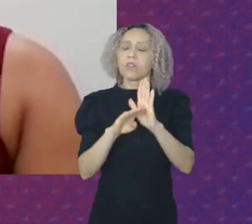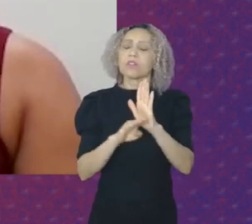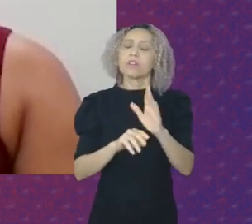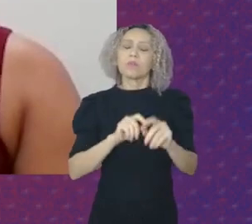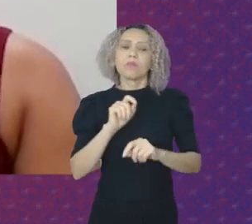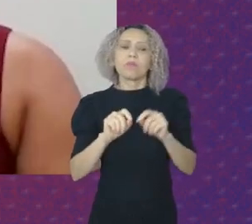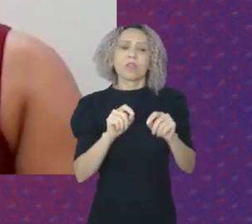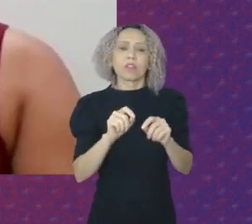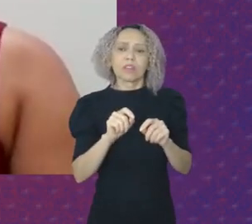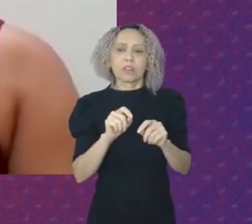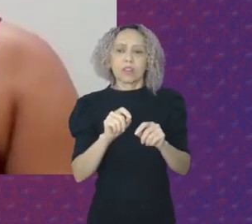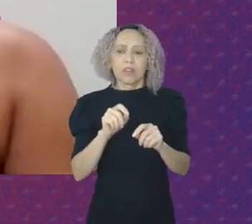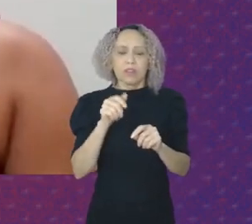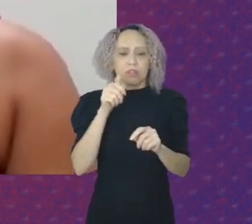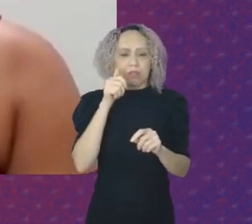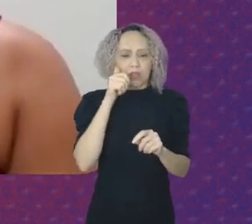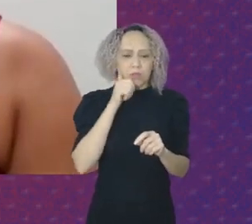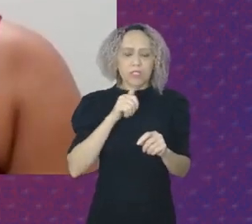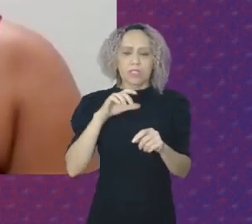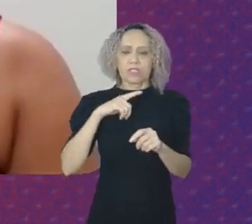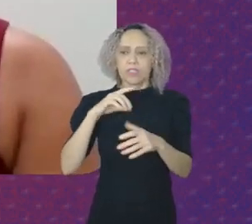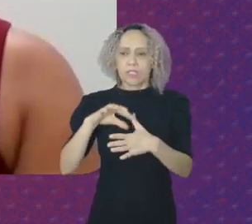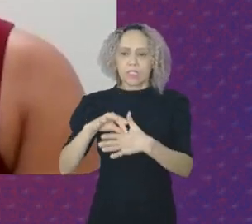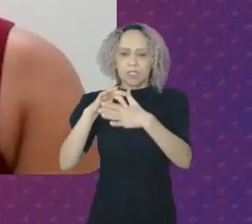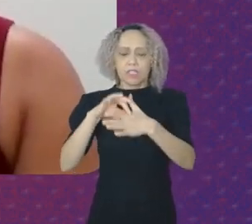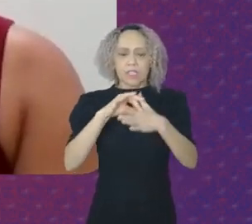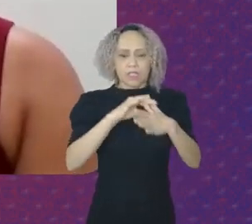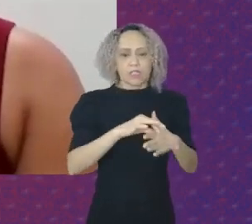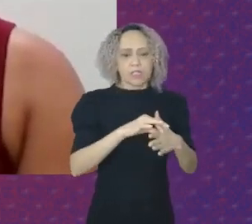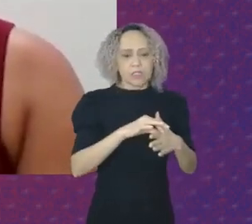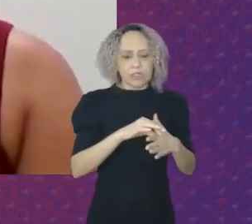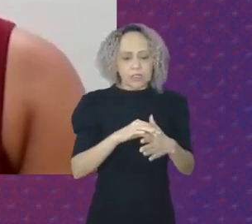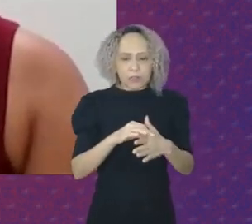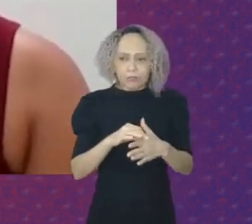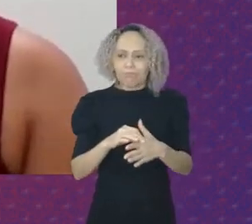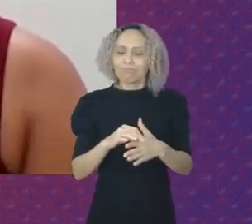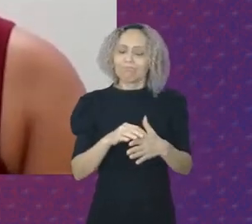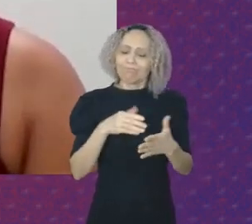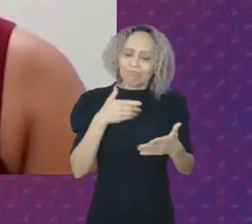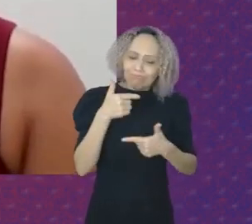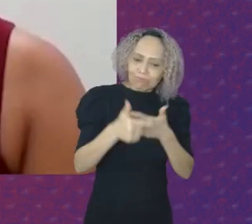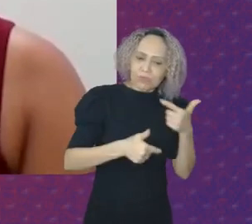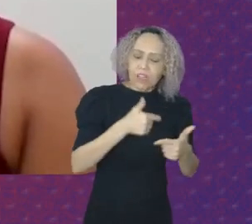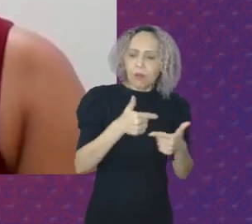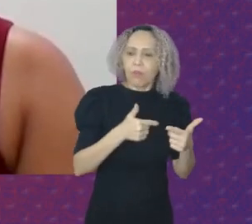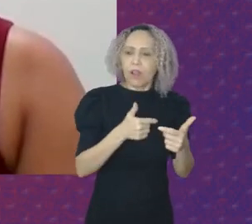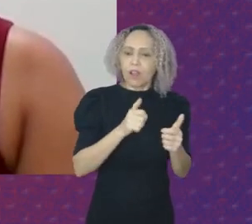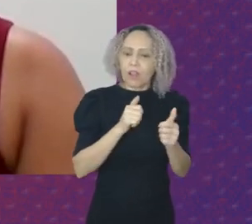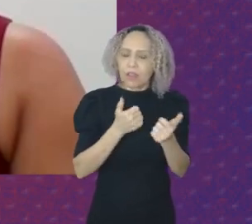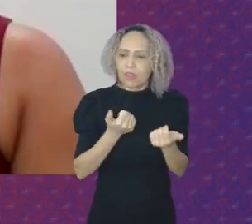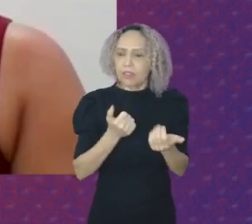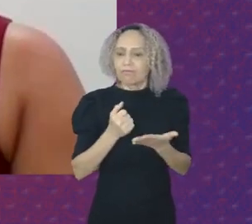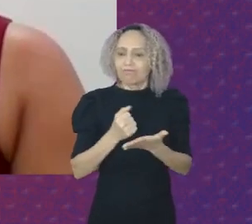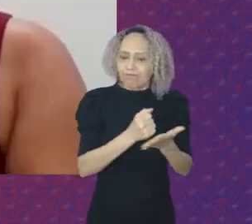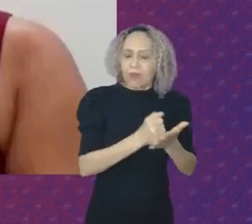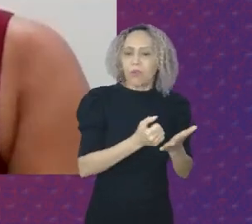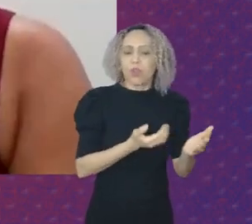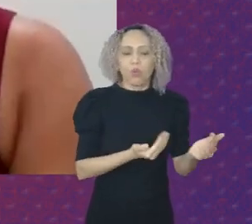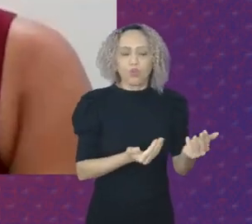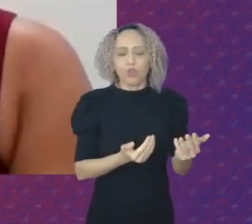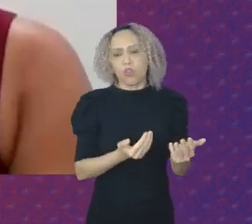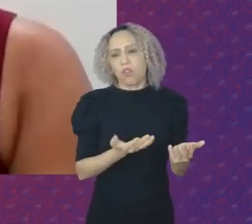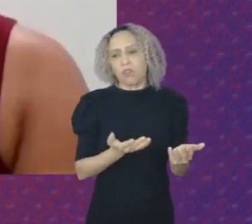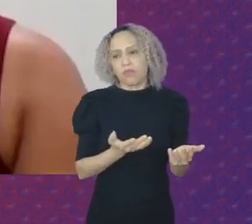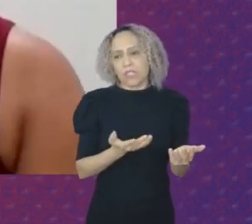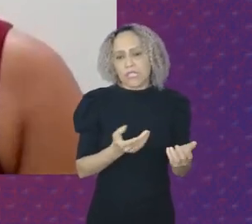são lideranças dos territórios e faz o acompanhamento com jovens que também estão em situação de vulnerabilidade social. E agora a gente